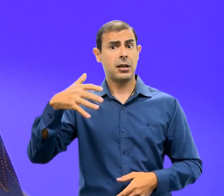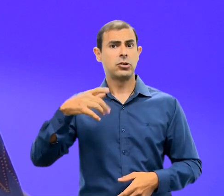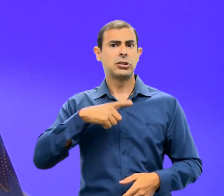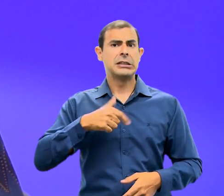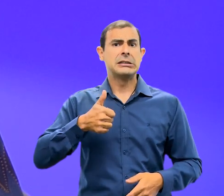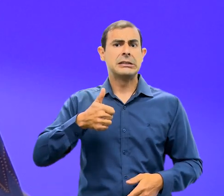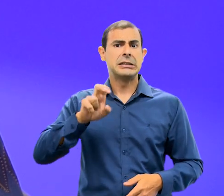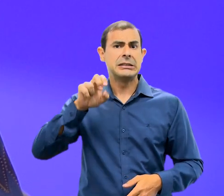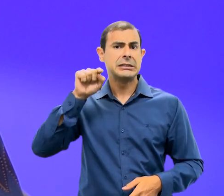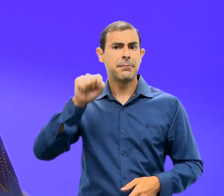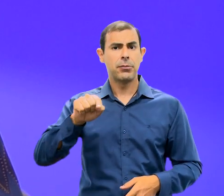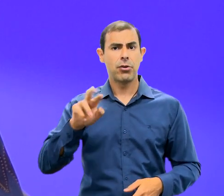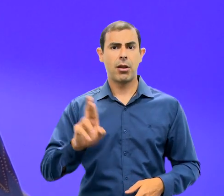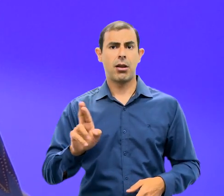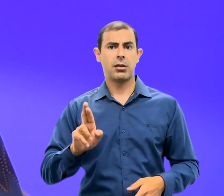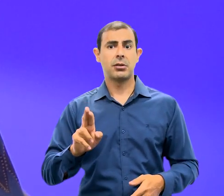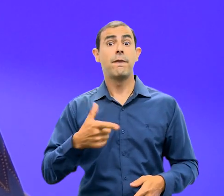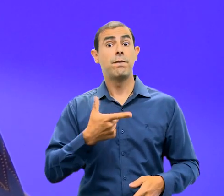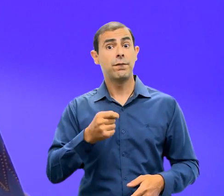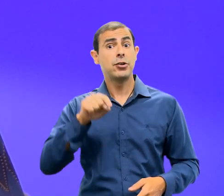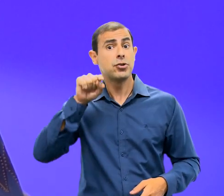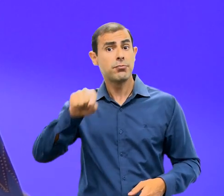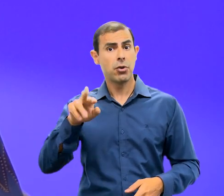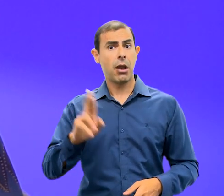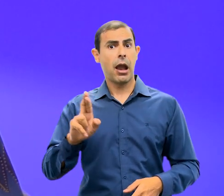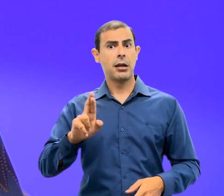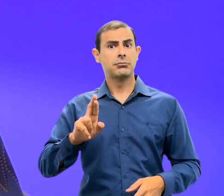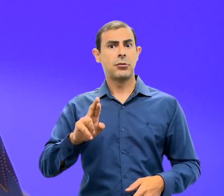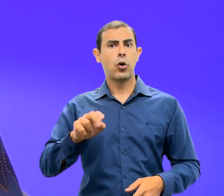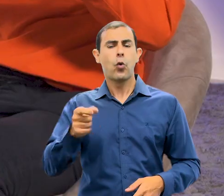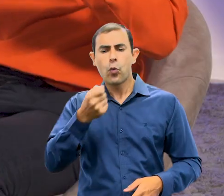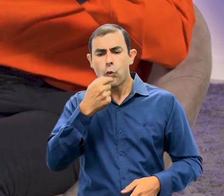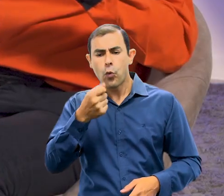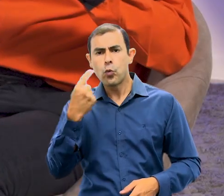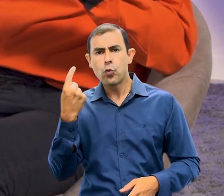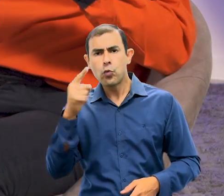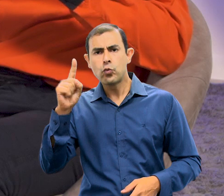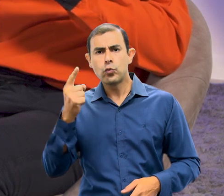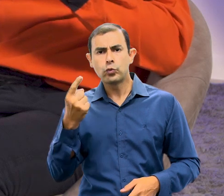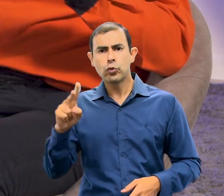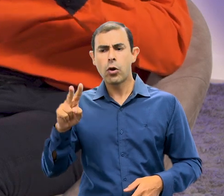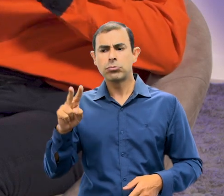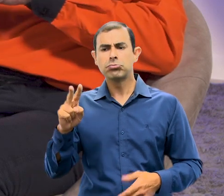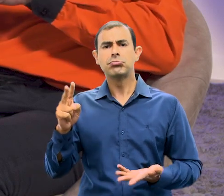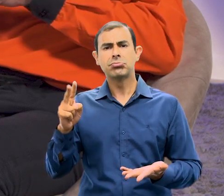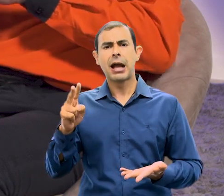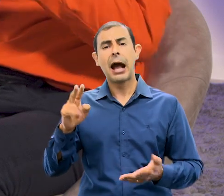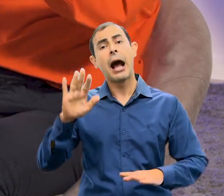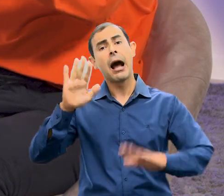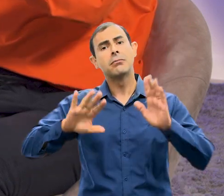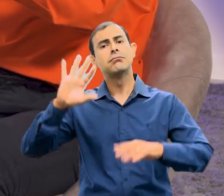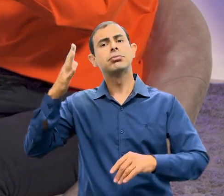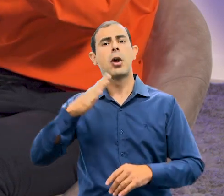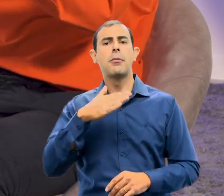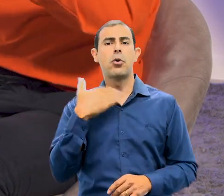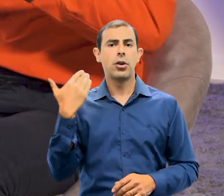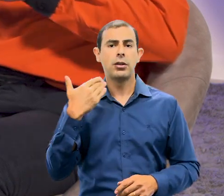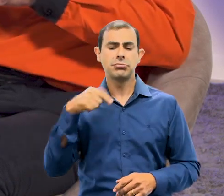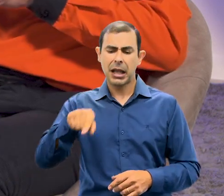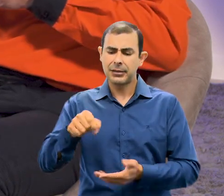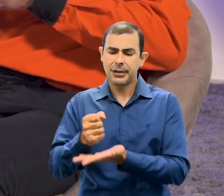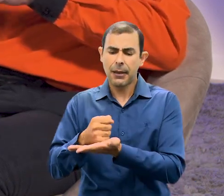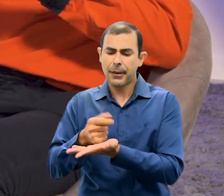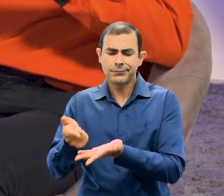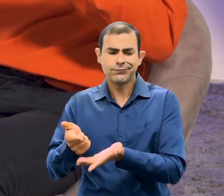mil. Tem medicamentos com nesse preço. E muitas vezes o paciente usa 1, 2 comprimidos, acaba, por exemplo, infelizmente, por falecer, e esse medicamento